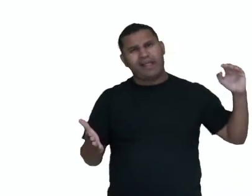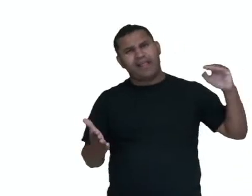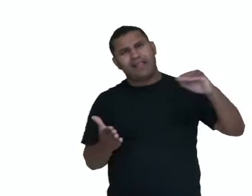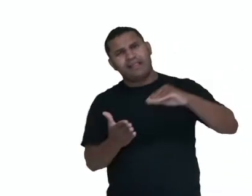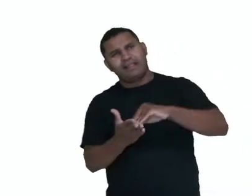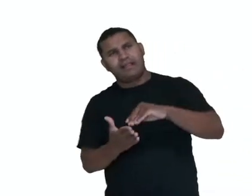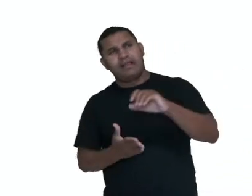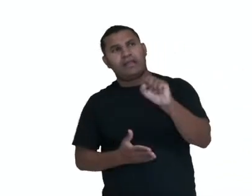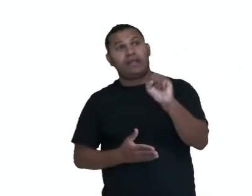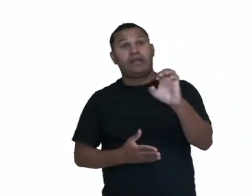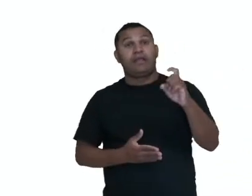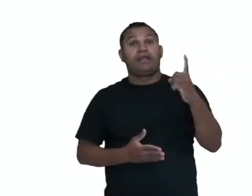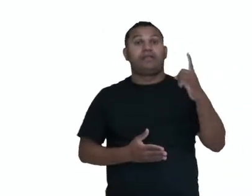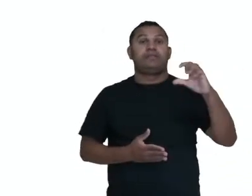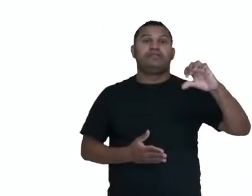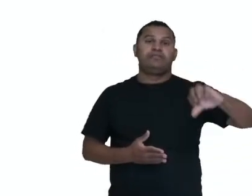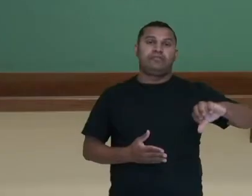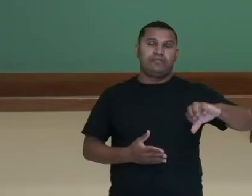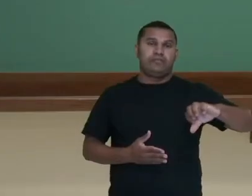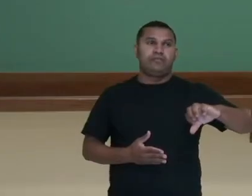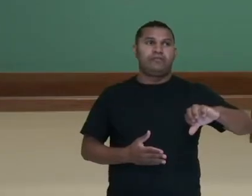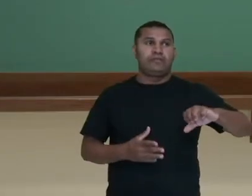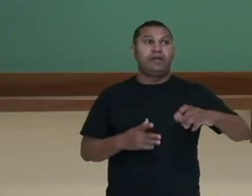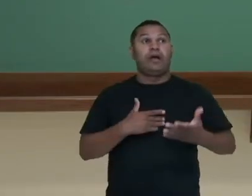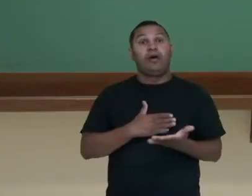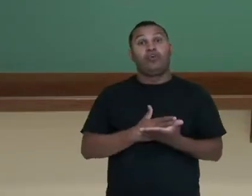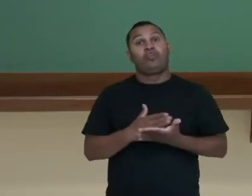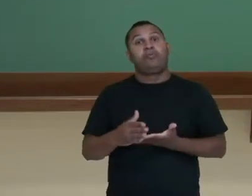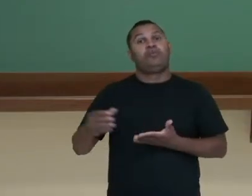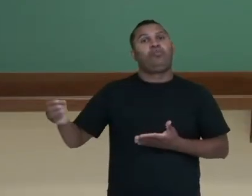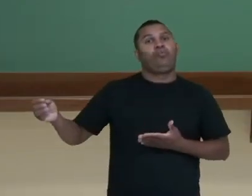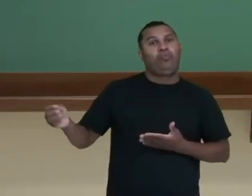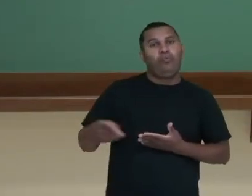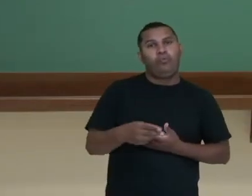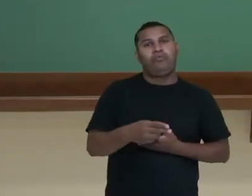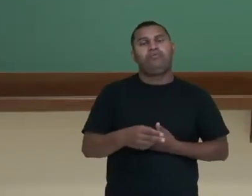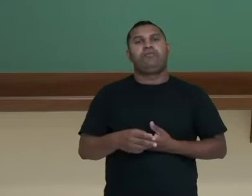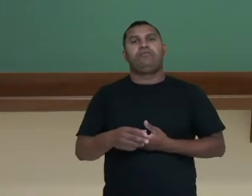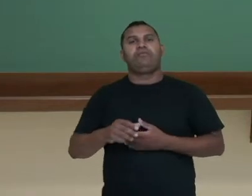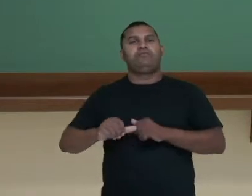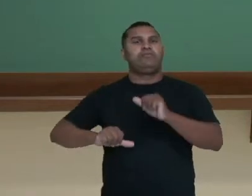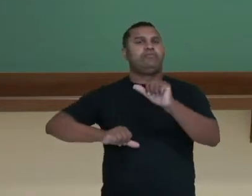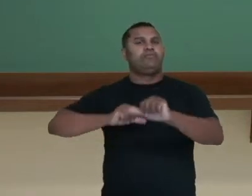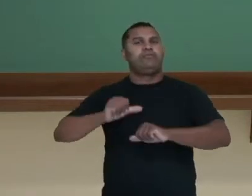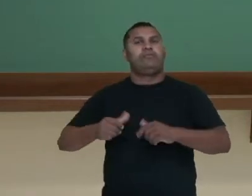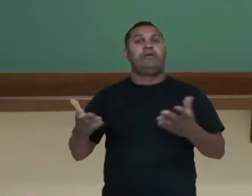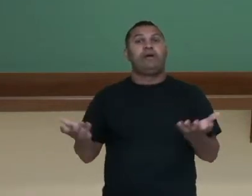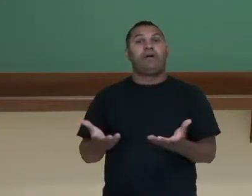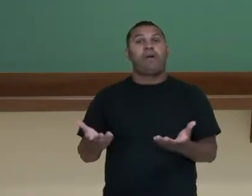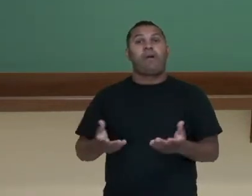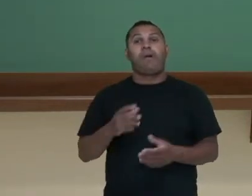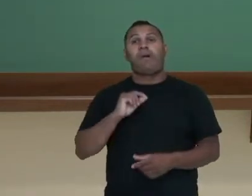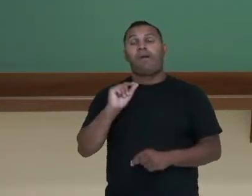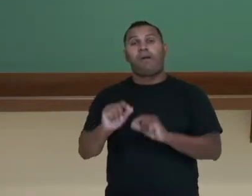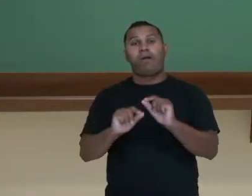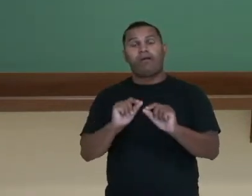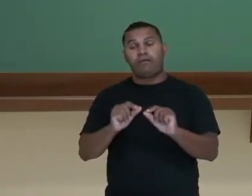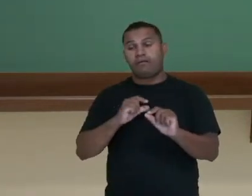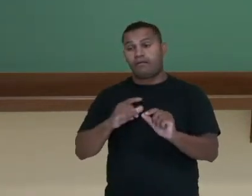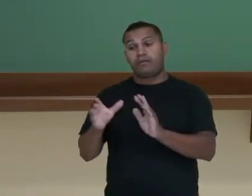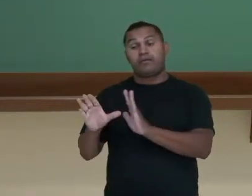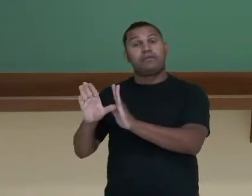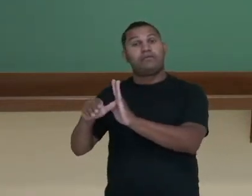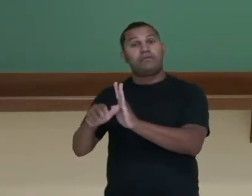chamado neocolonialismo ou imperialismo, quando chega ao ápice da partilha do continente